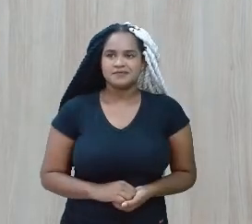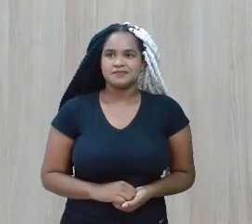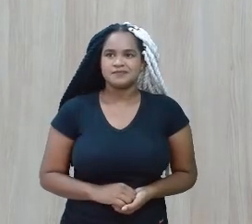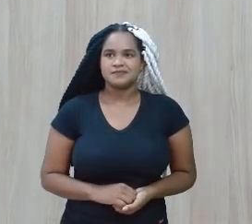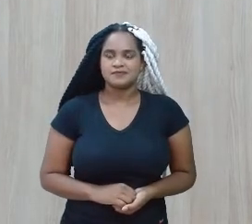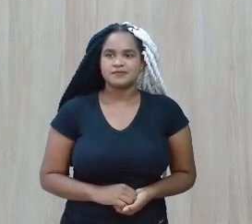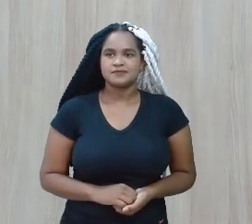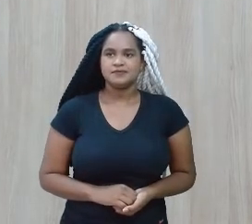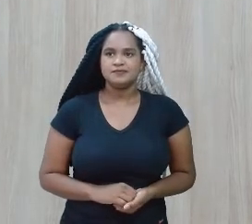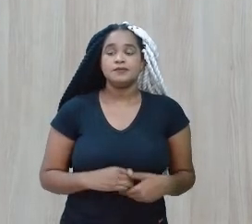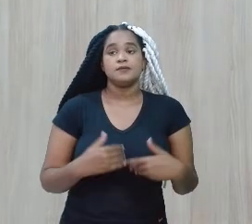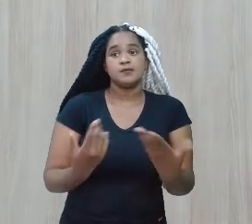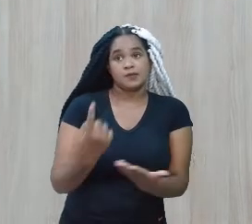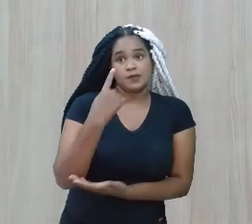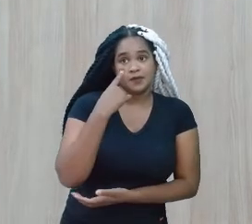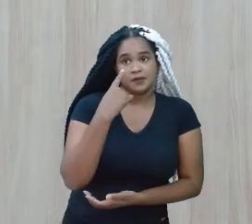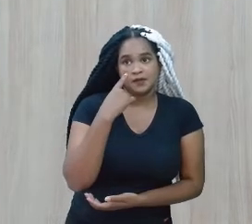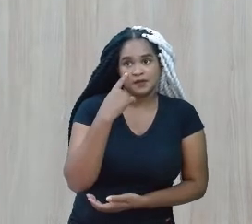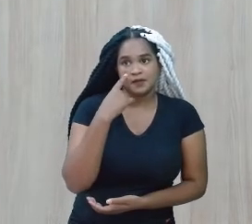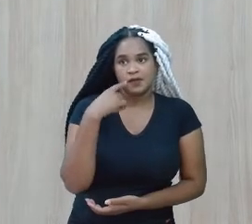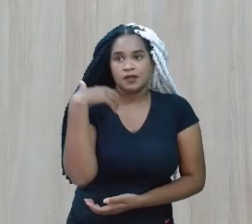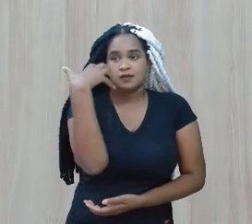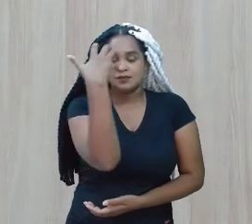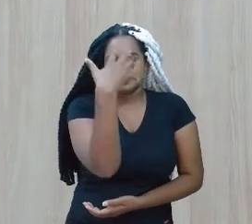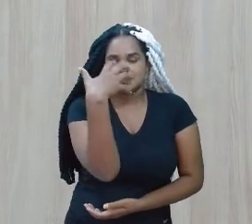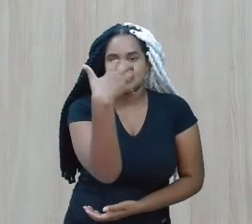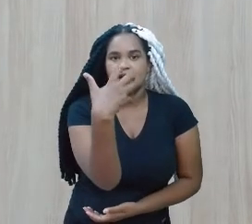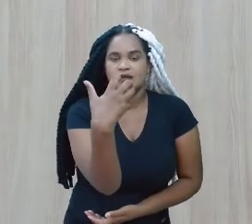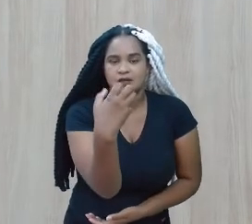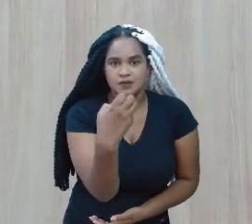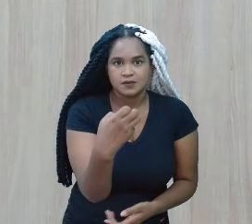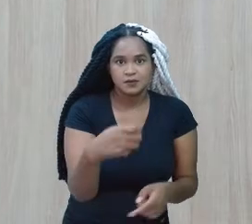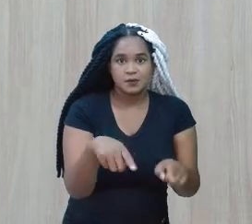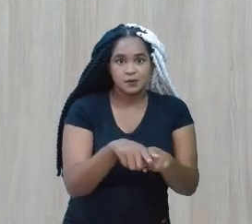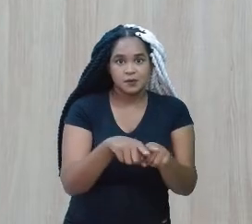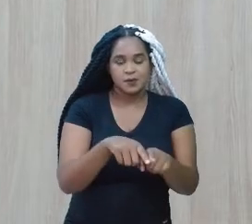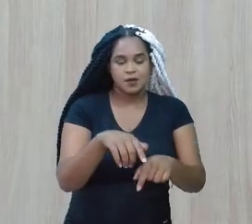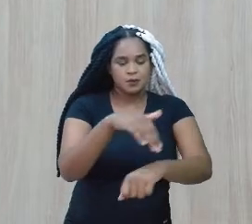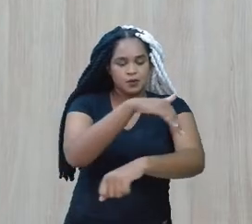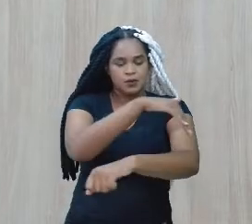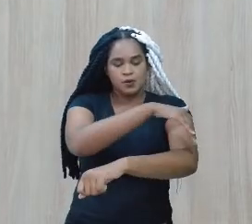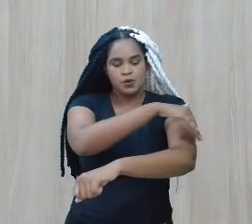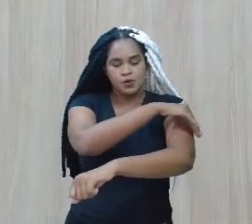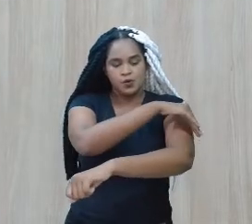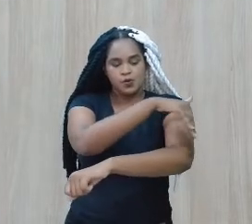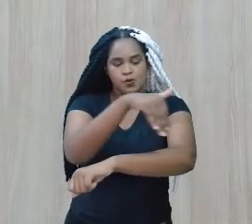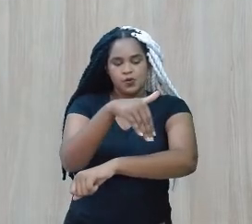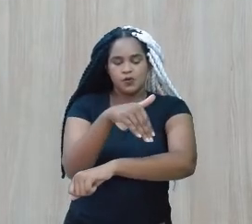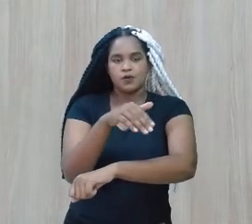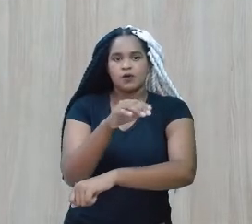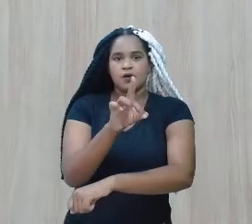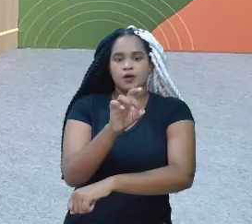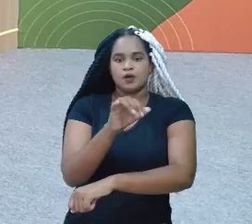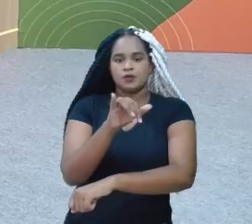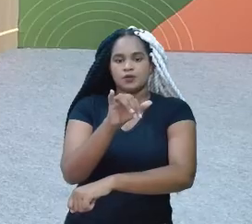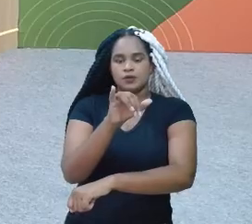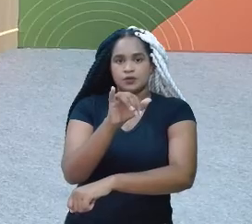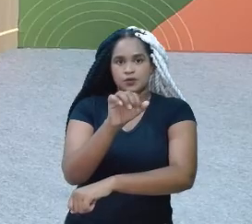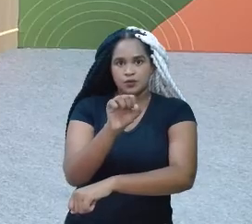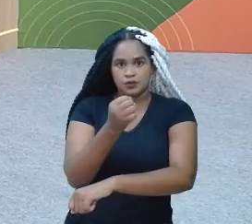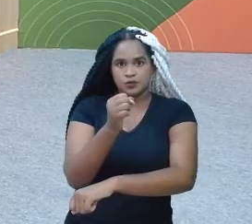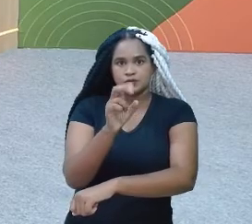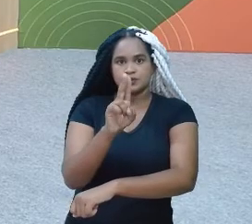Nós temos aqui a sedutora da curva de Dois Unidos. O pequeno bairro de Dois Unidos, na zona norte